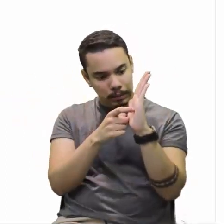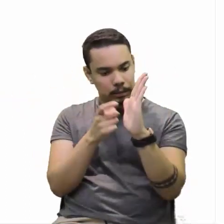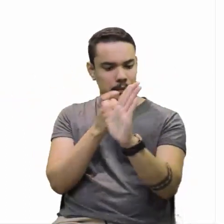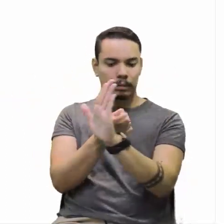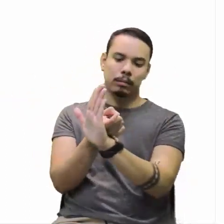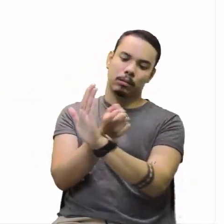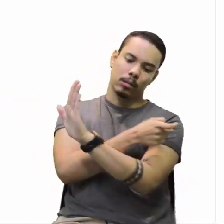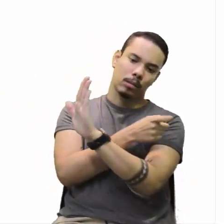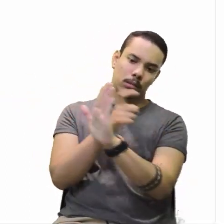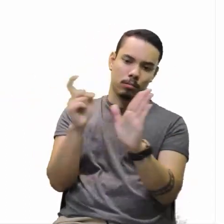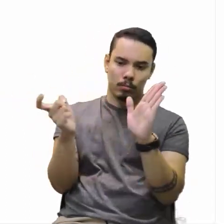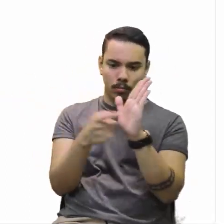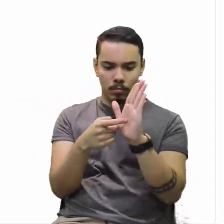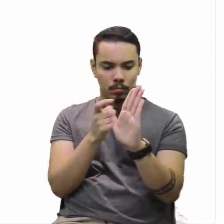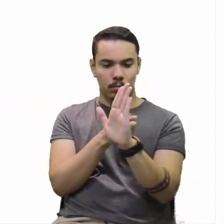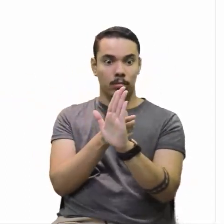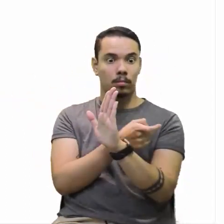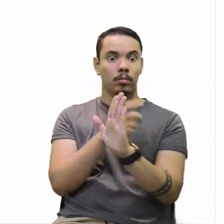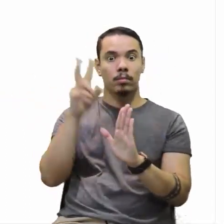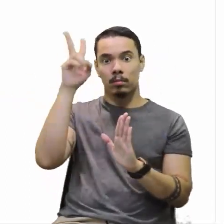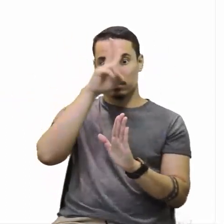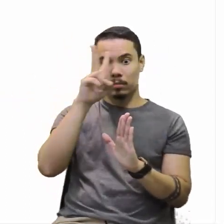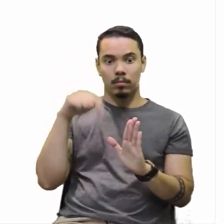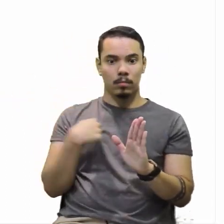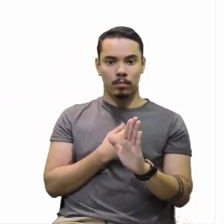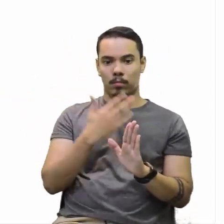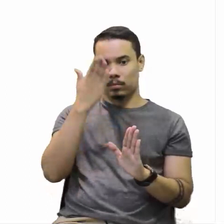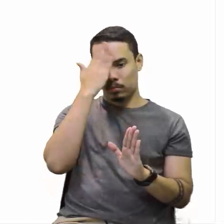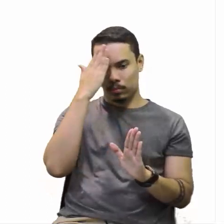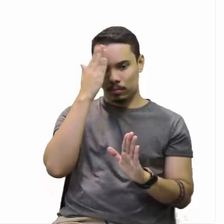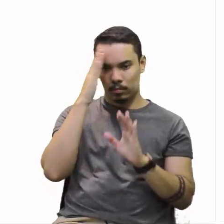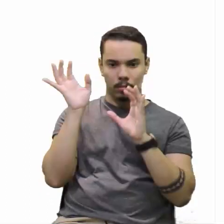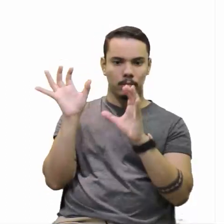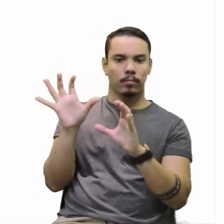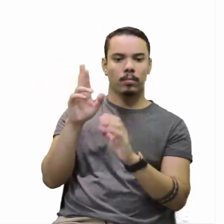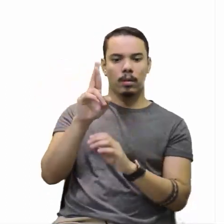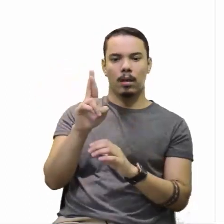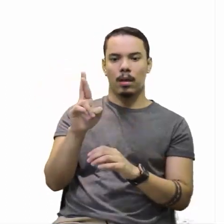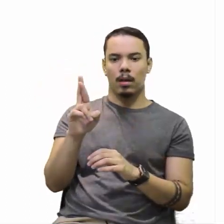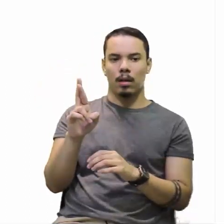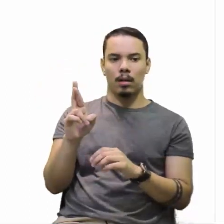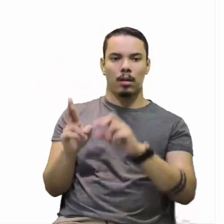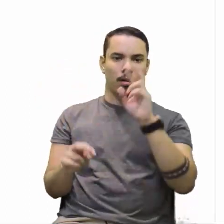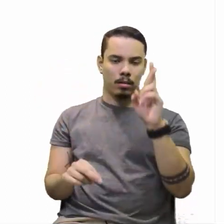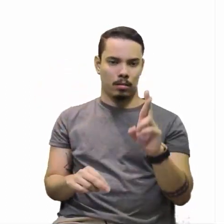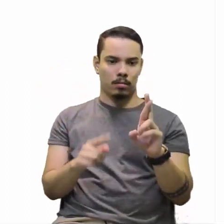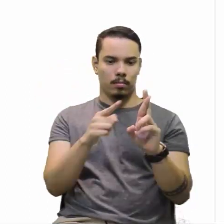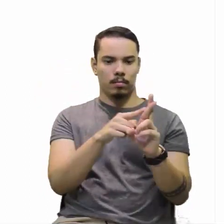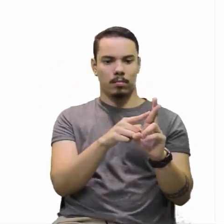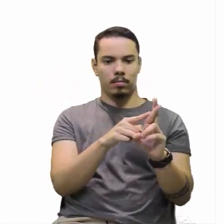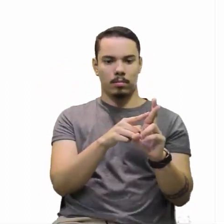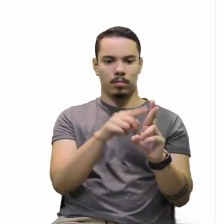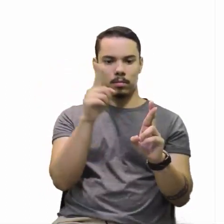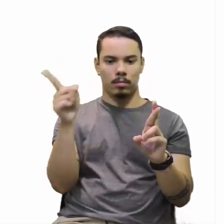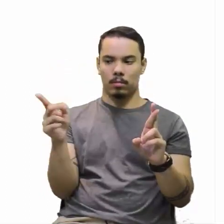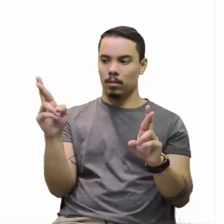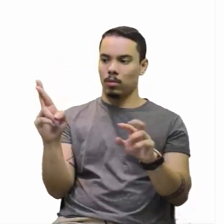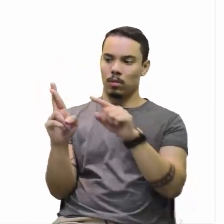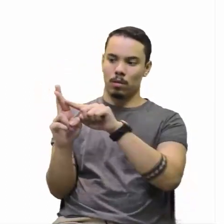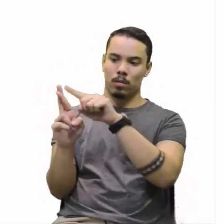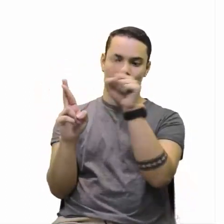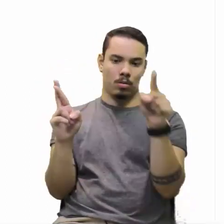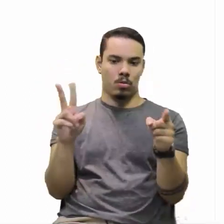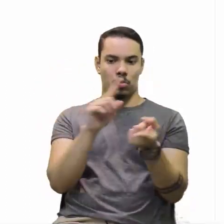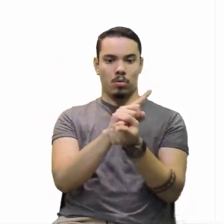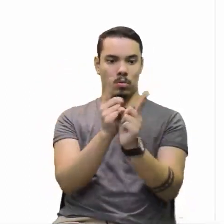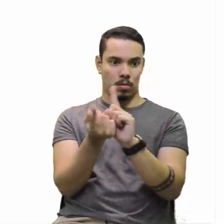saindo da televisão. Para isso, a corrente deve percorrer R da esquerda para a direita. Então, olha bem.